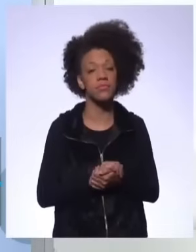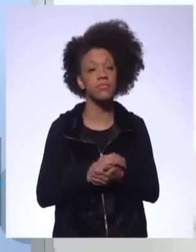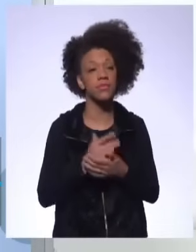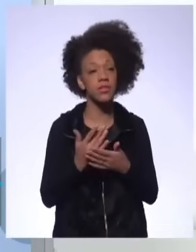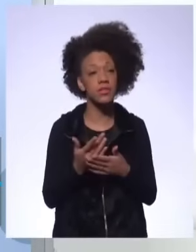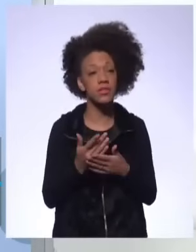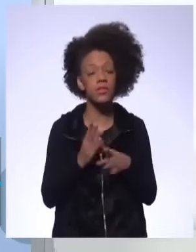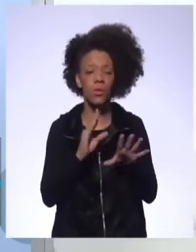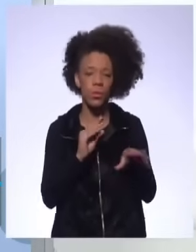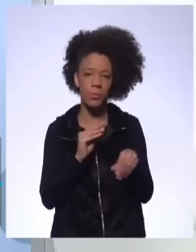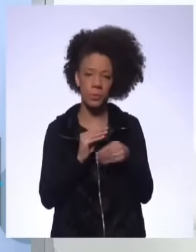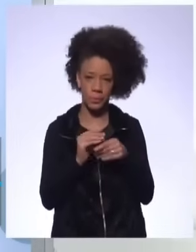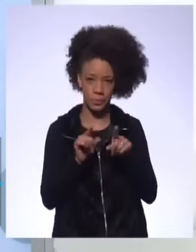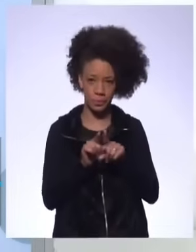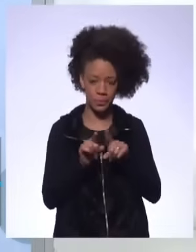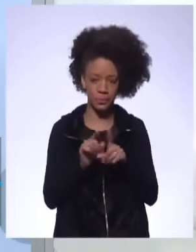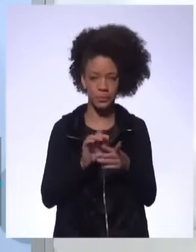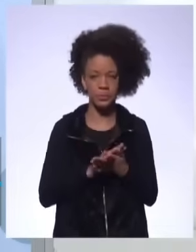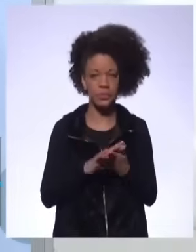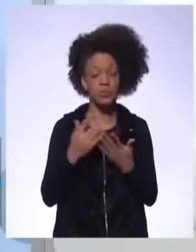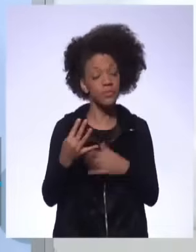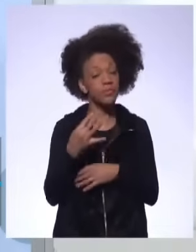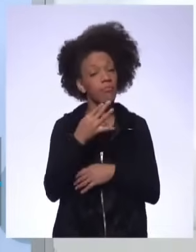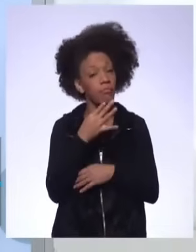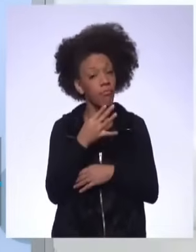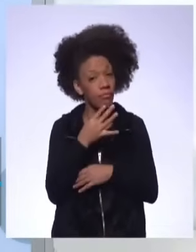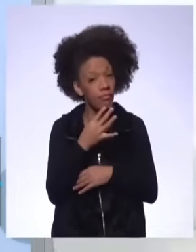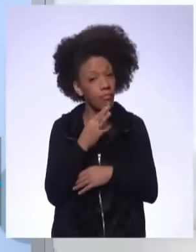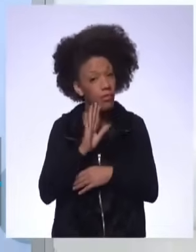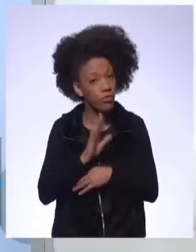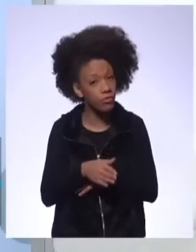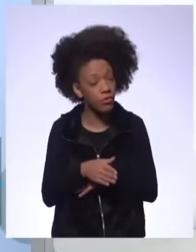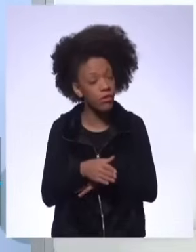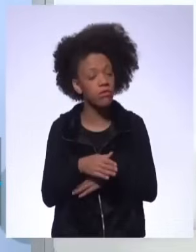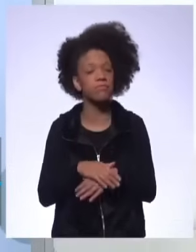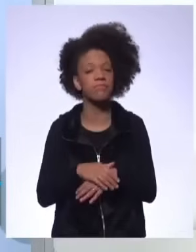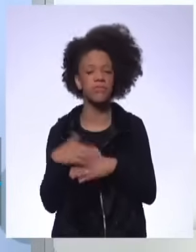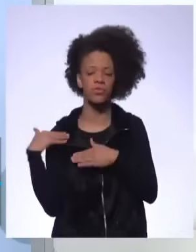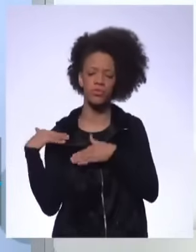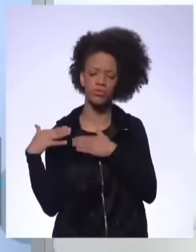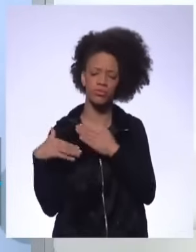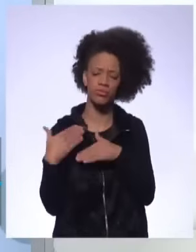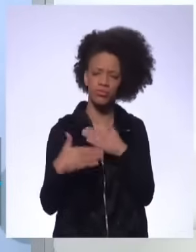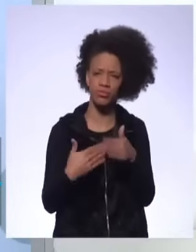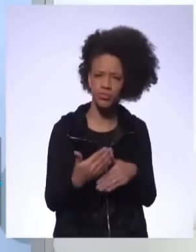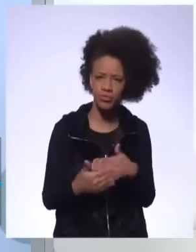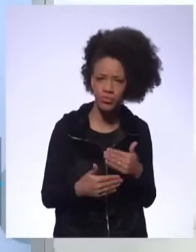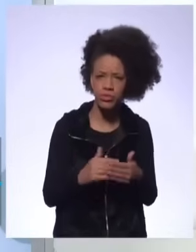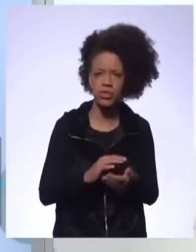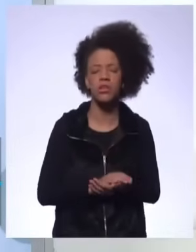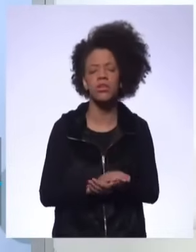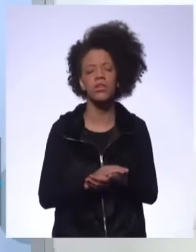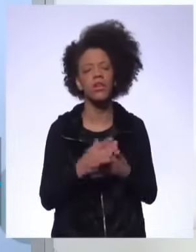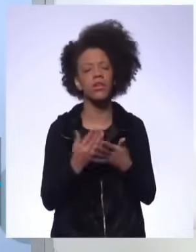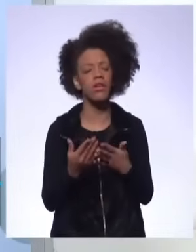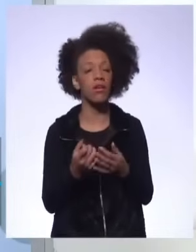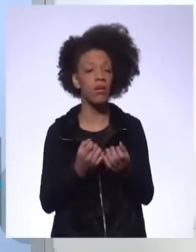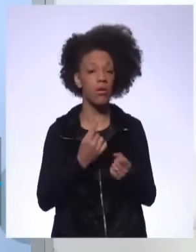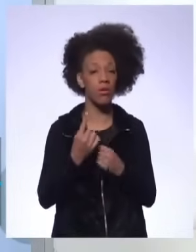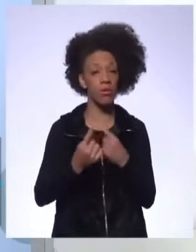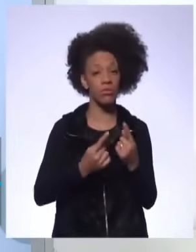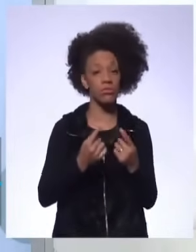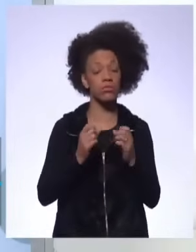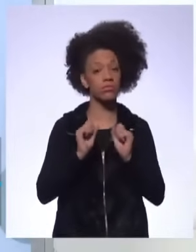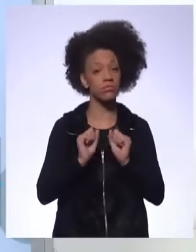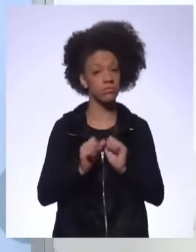mais algumas coisinhas. Então, é conhecido já de muito tempo, né, na medicina tradicional aí, ó, algumas coisas que você